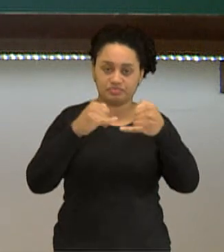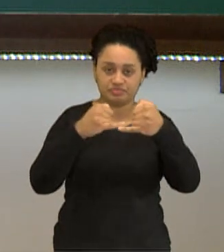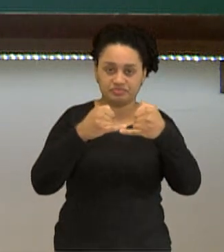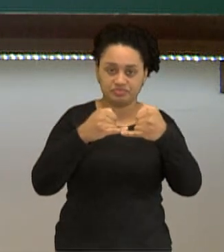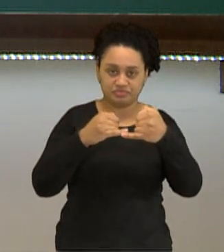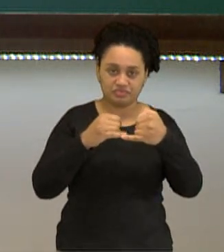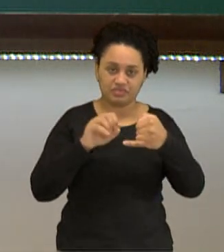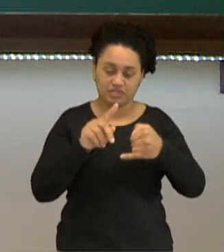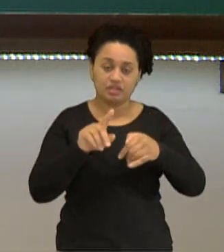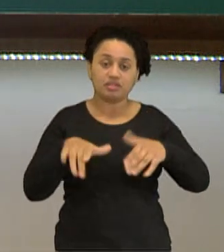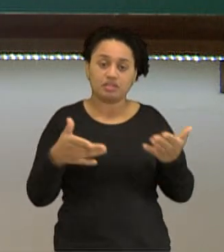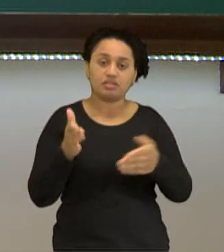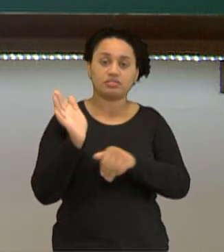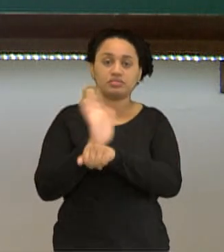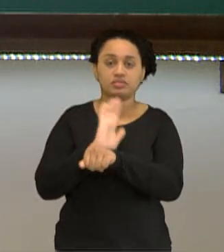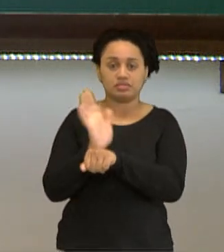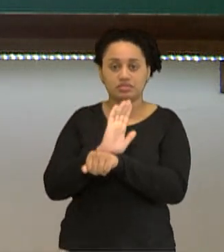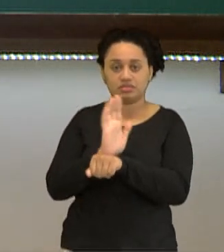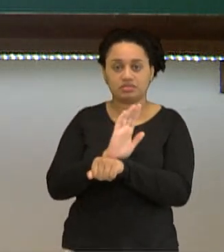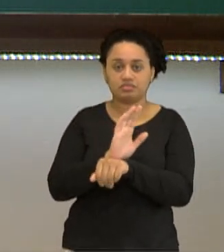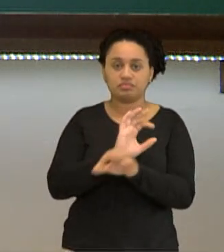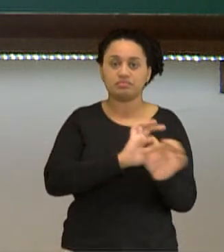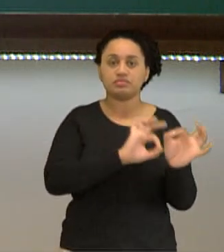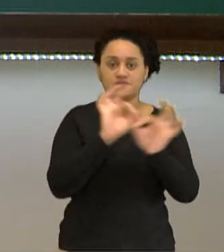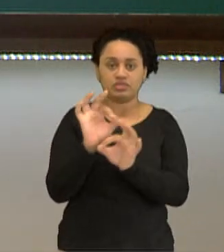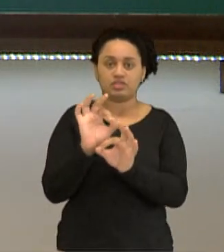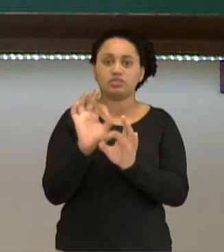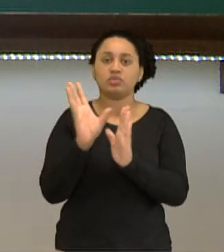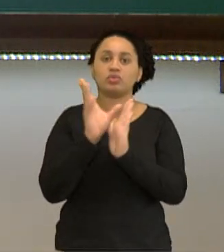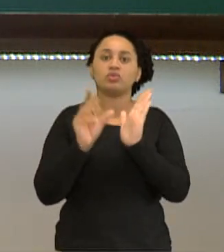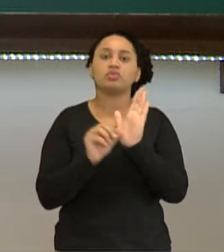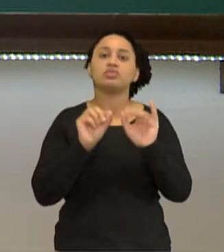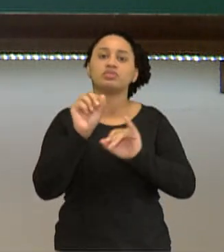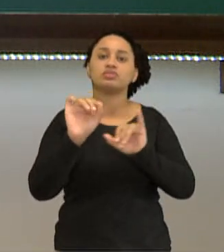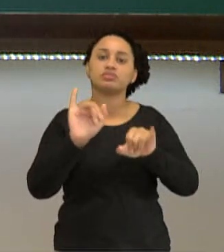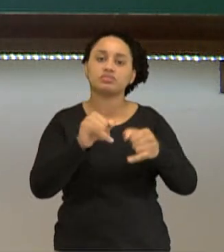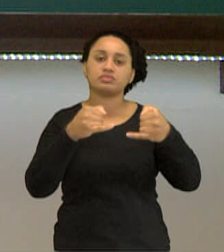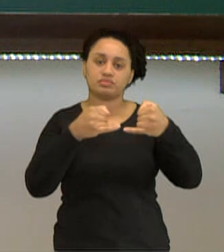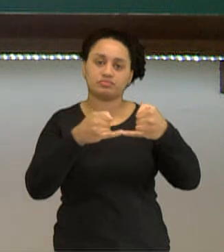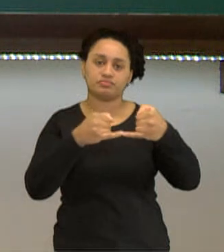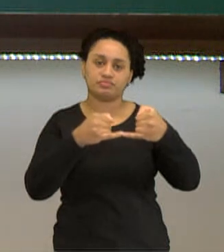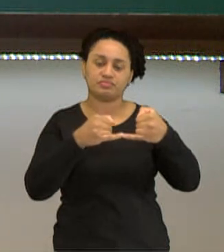isso. Nesse vídeo, nós falamos sobre ligações